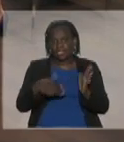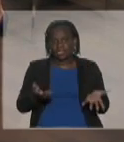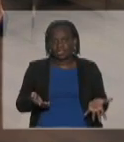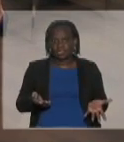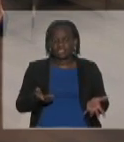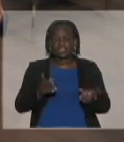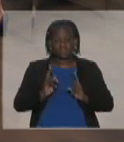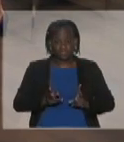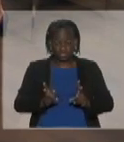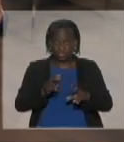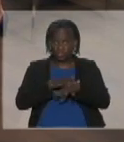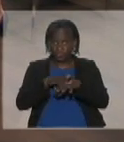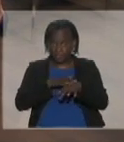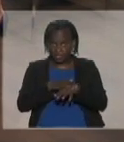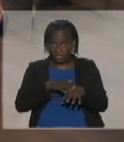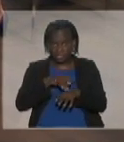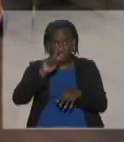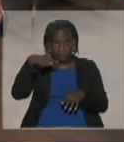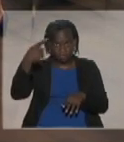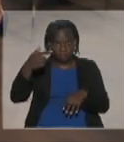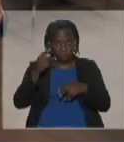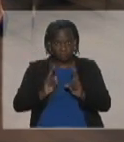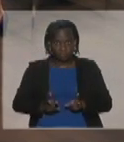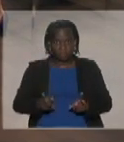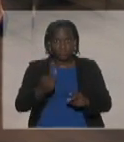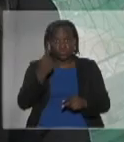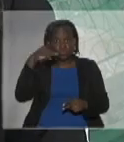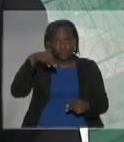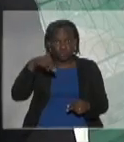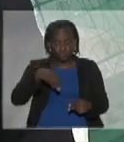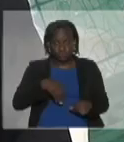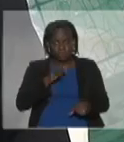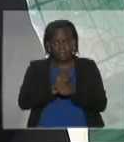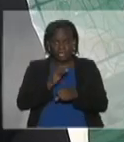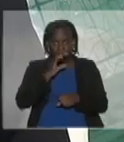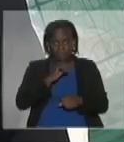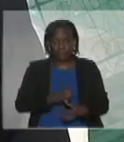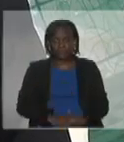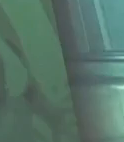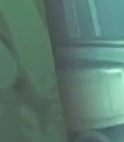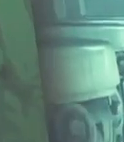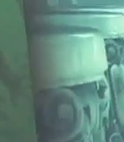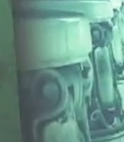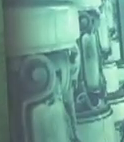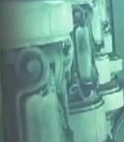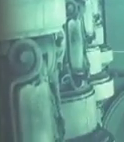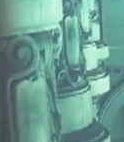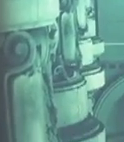É essa. A gente vai continuar conversando no segundo bloco, só um minutinho, um intervalo rápido.